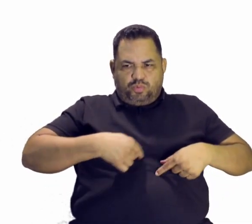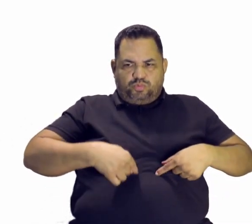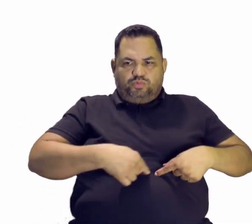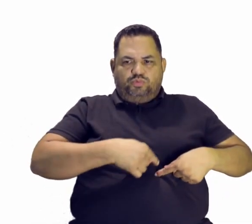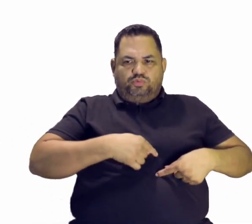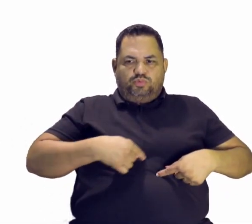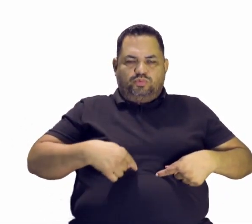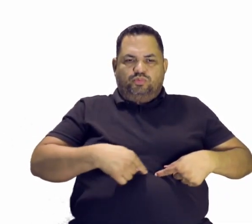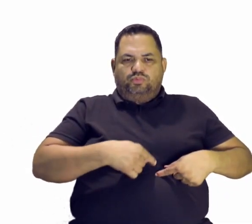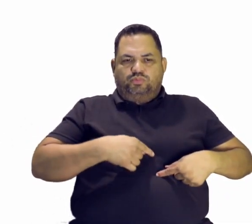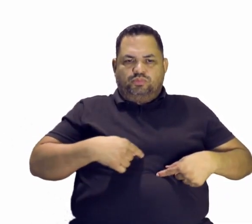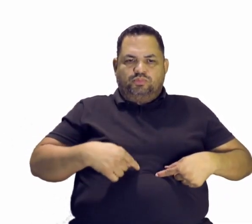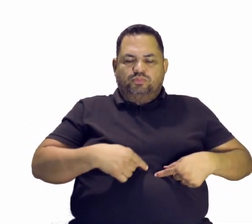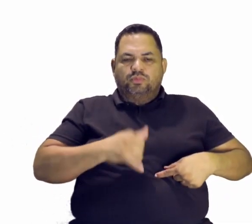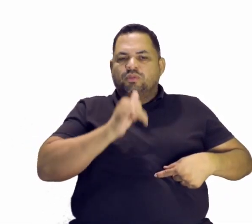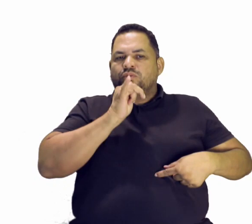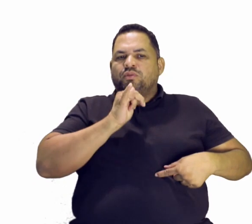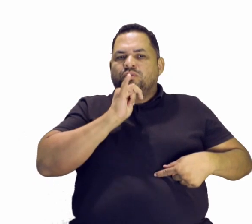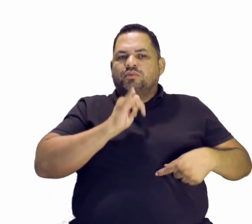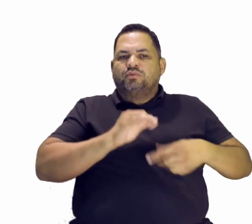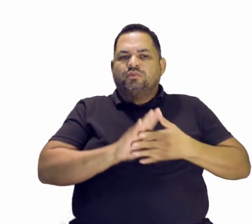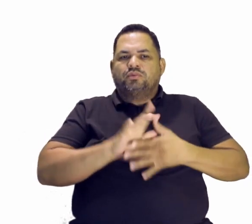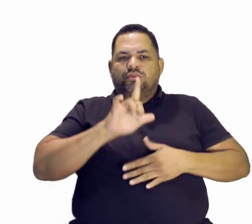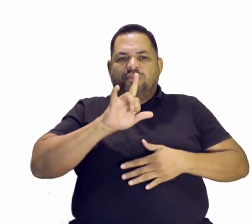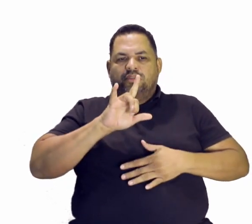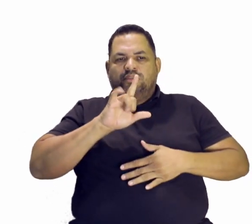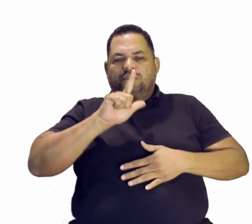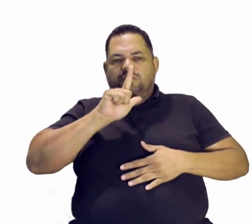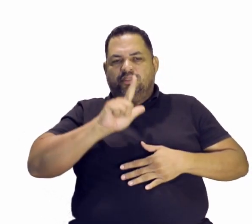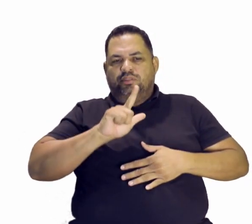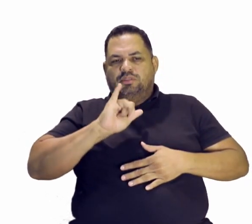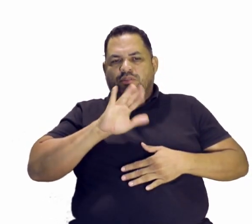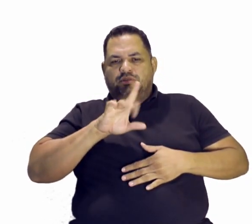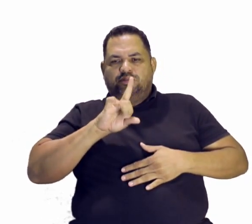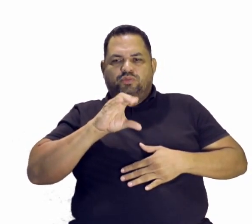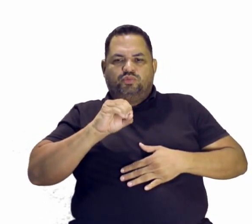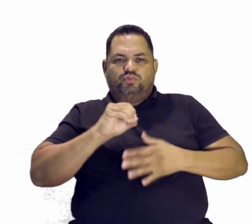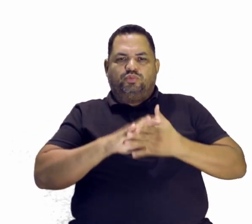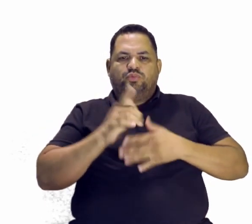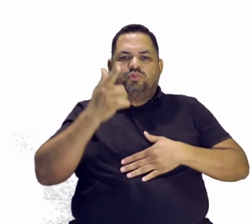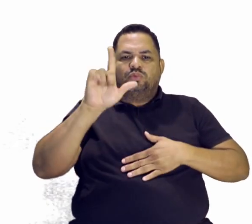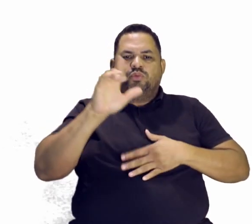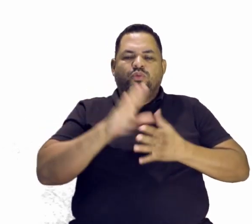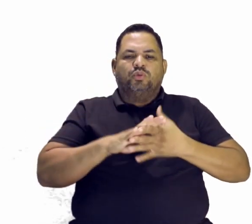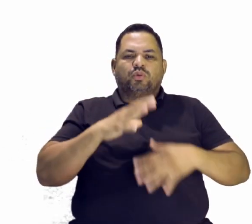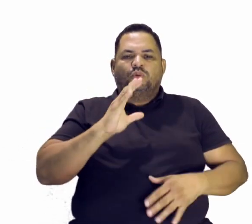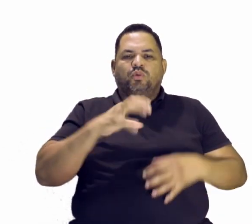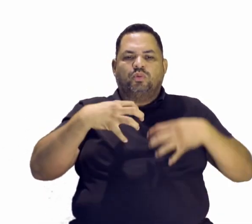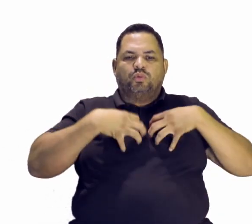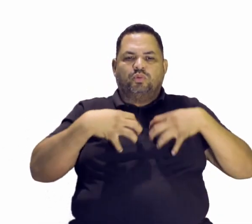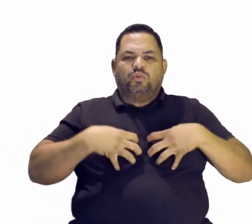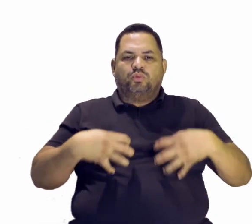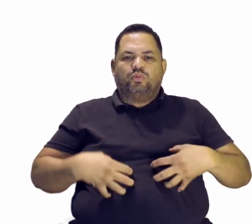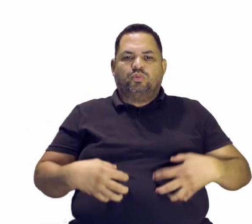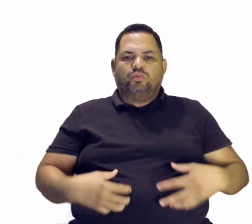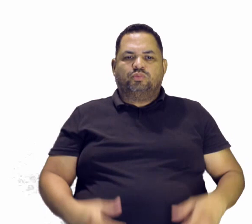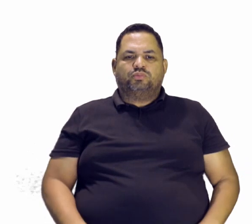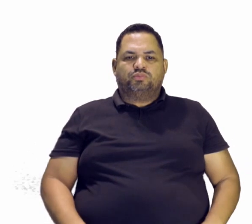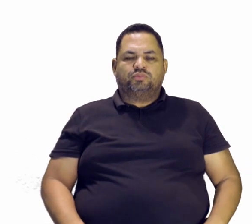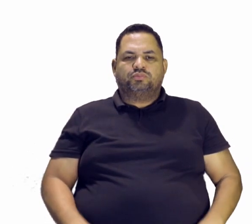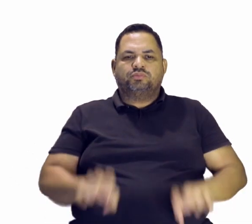ali como um exemplo de músculo liso, tá? Já pensando num outro órgão, né? Só que agora com uma